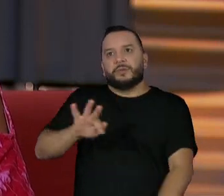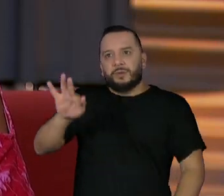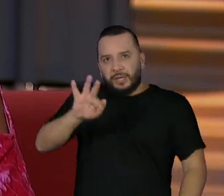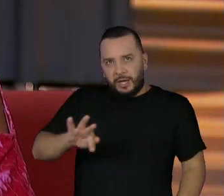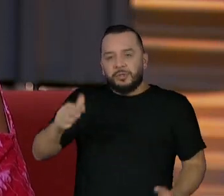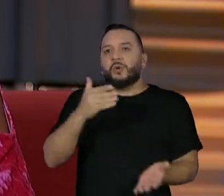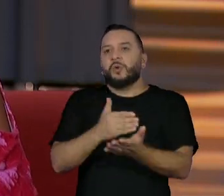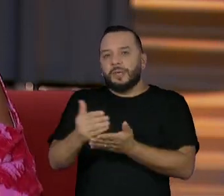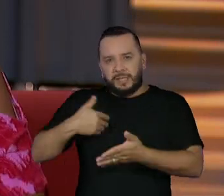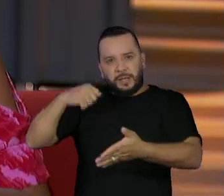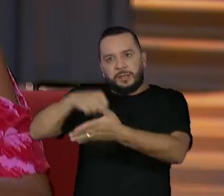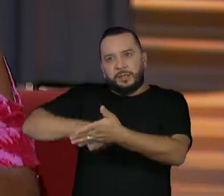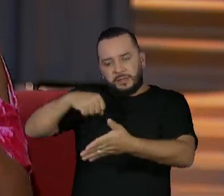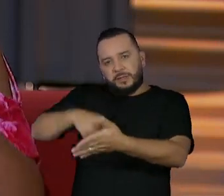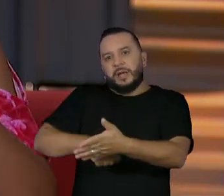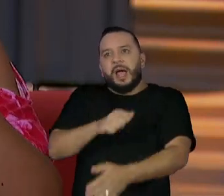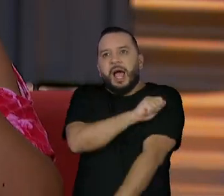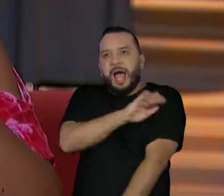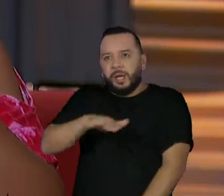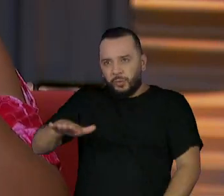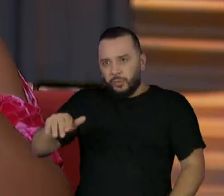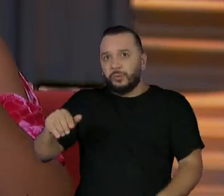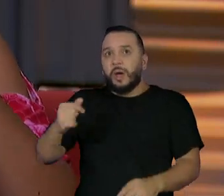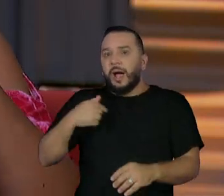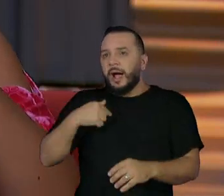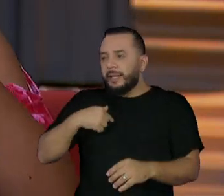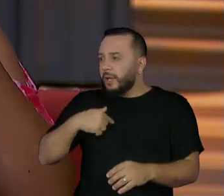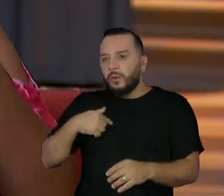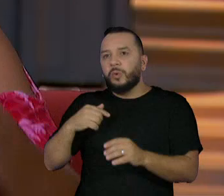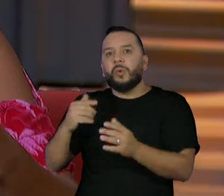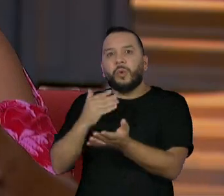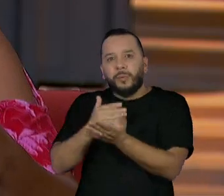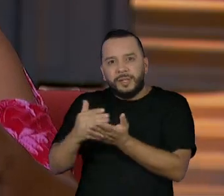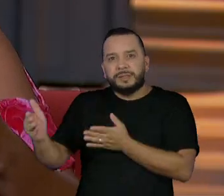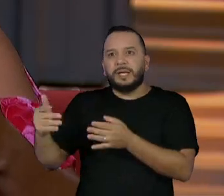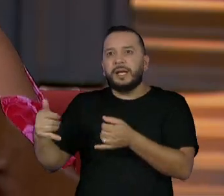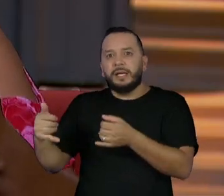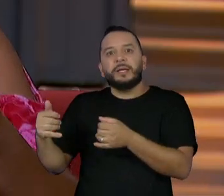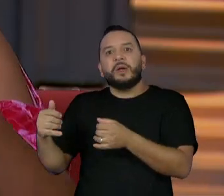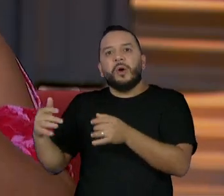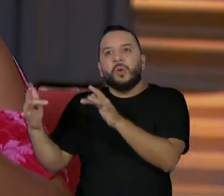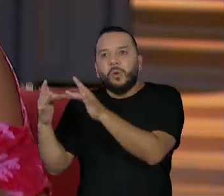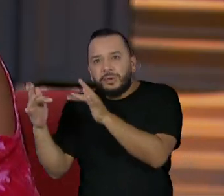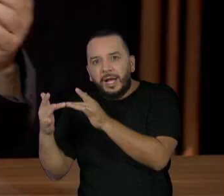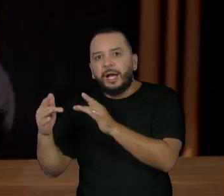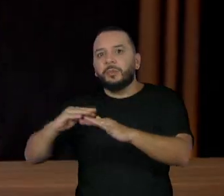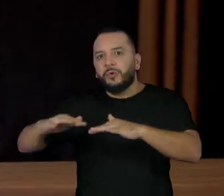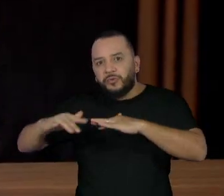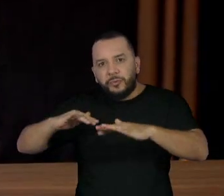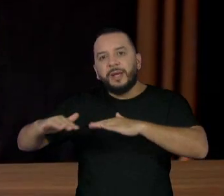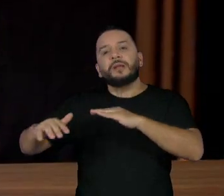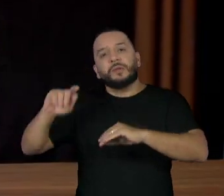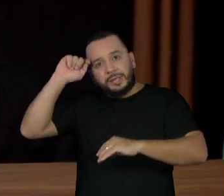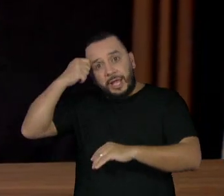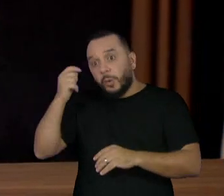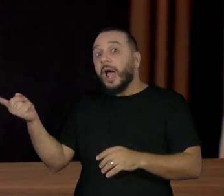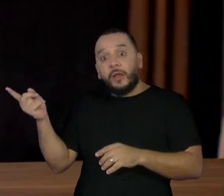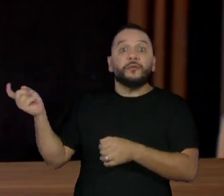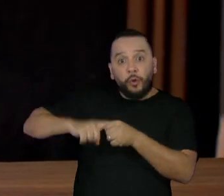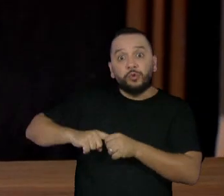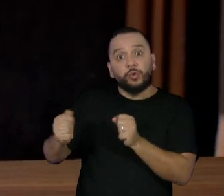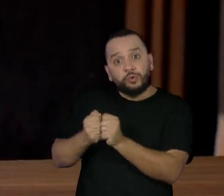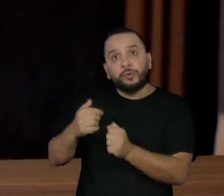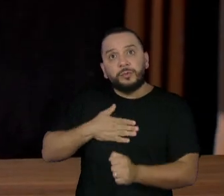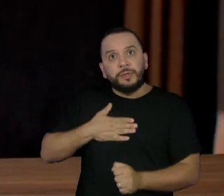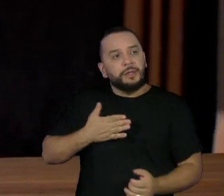movimento estudantil, e aí eu recuperei contatos do movimento negro, comecei a militar no movimento negro, ela voltou. Ela voltou, que legal. Ela voltou. É